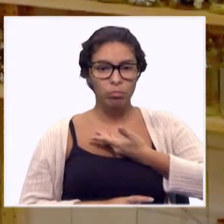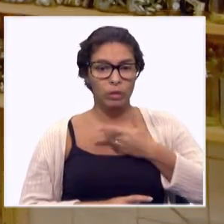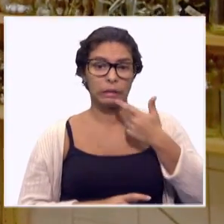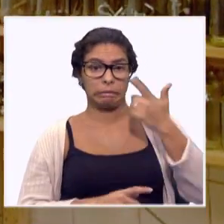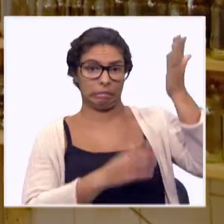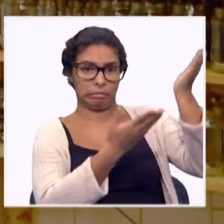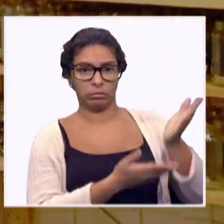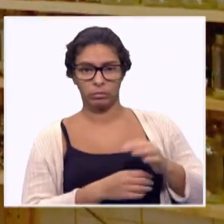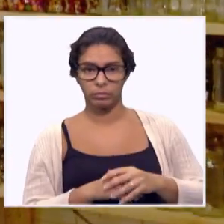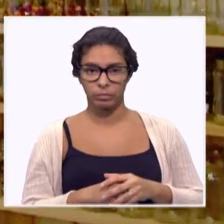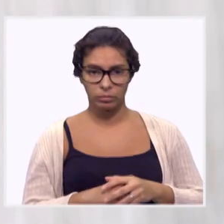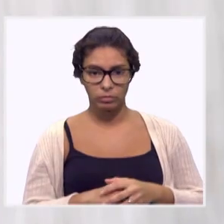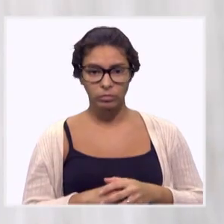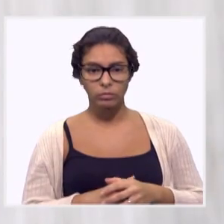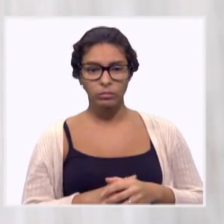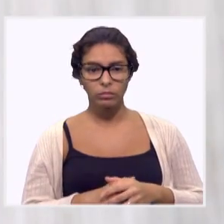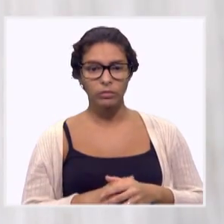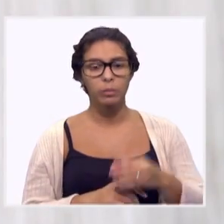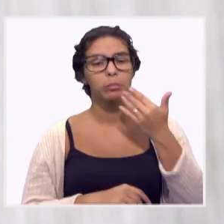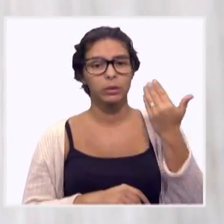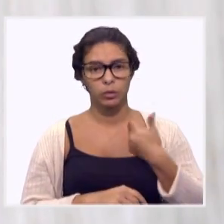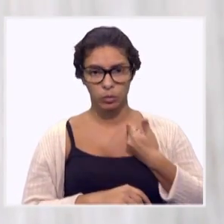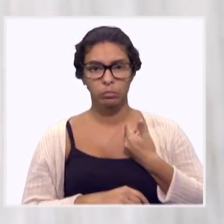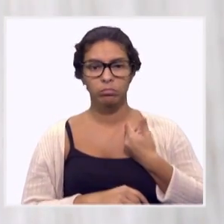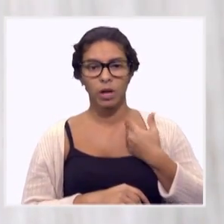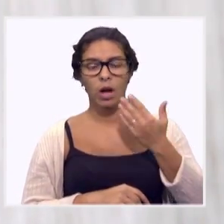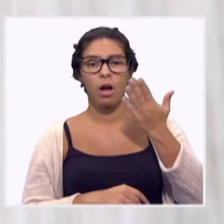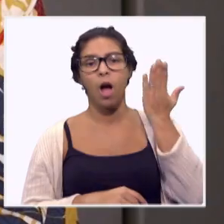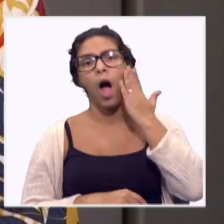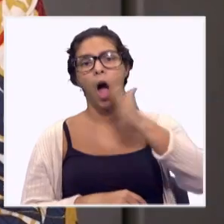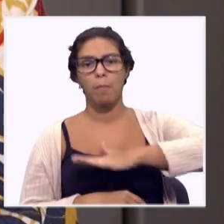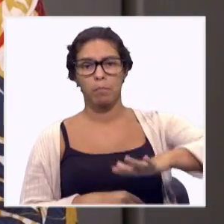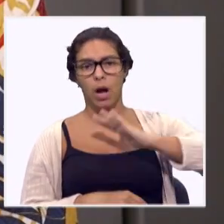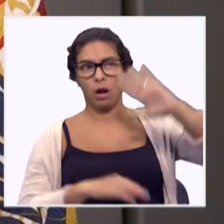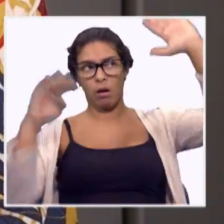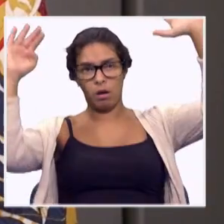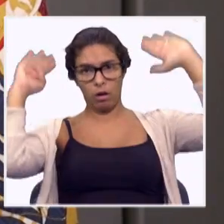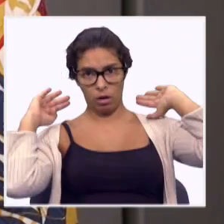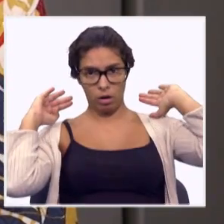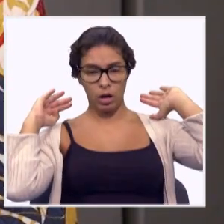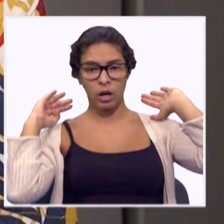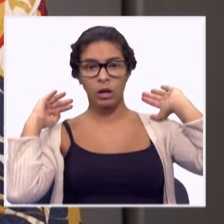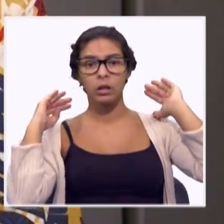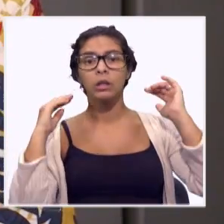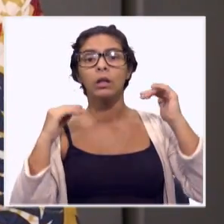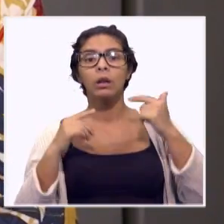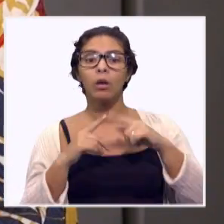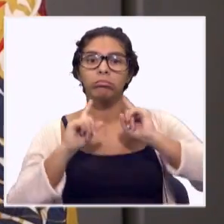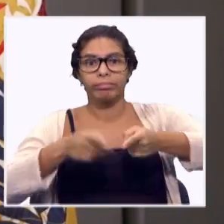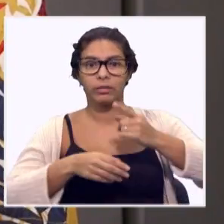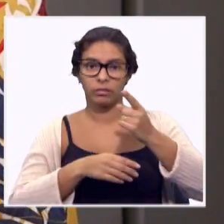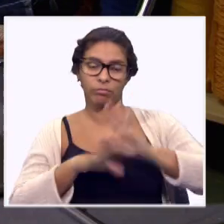essa que aí está, para a cabeceira da cama dela. E começou